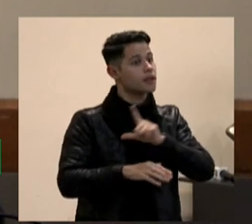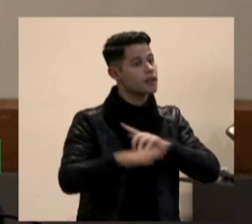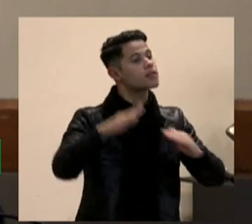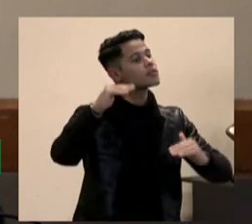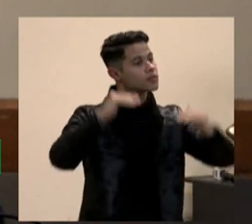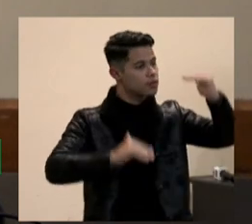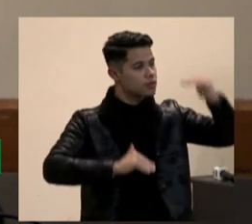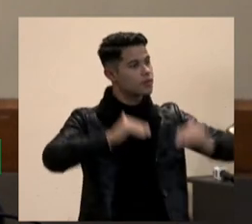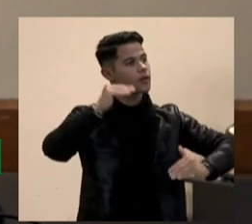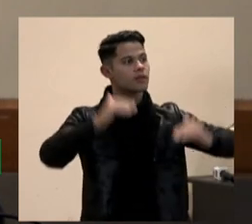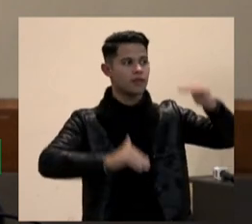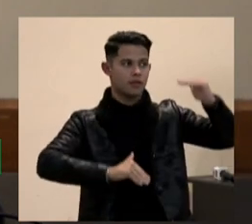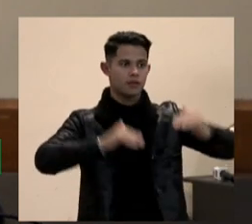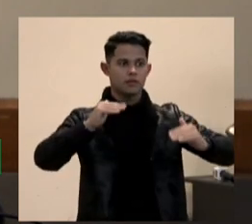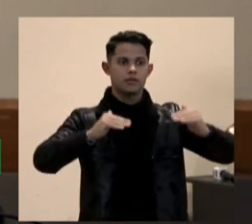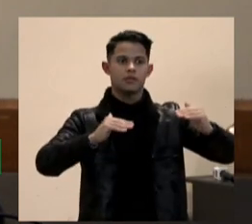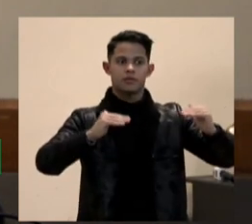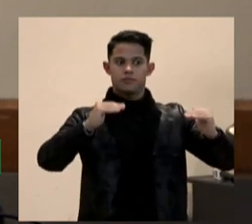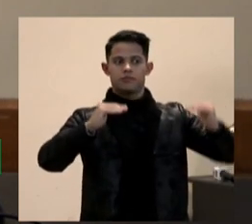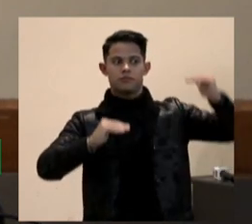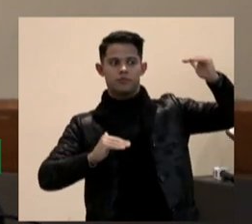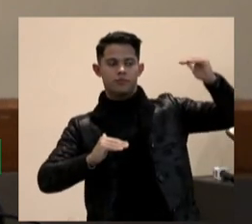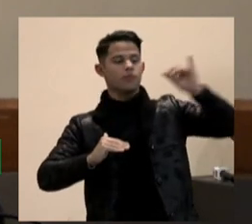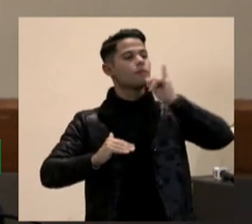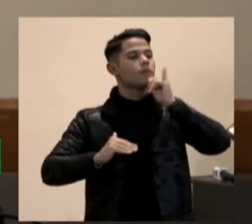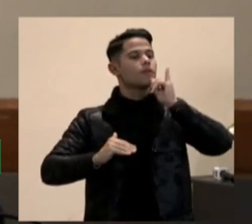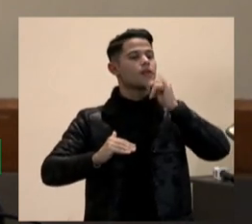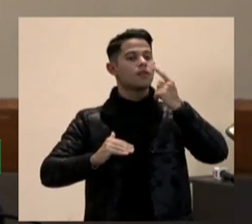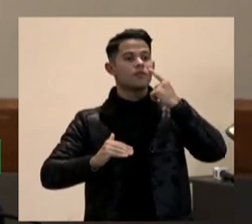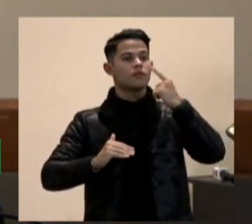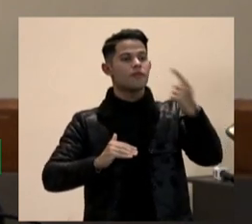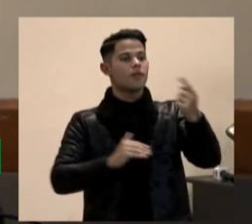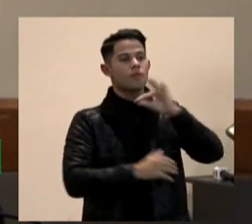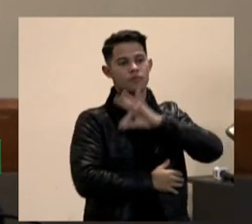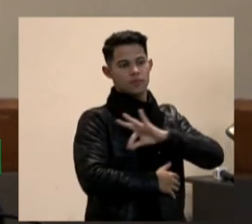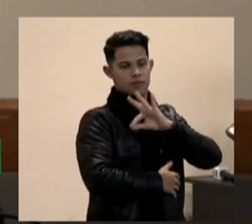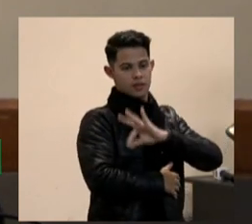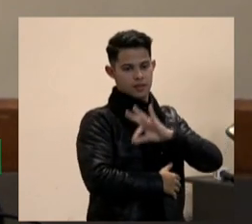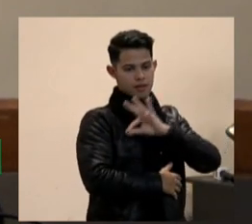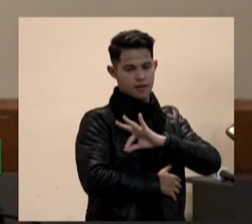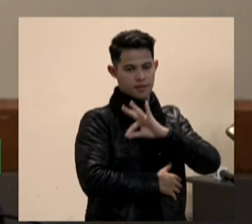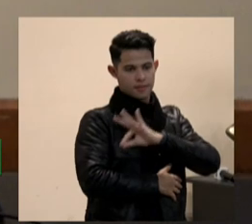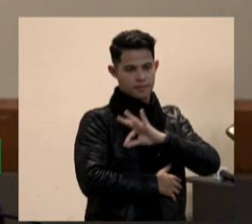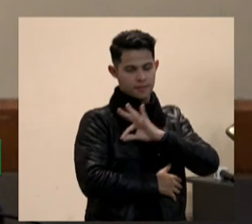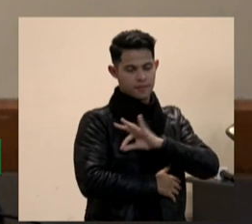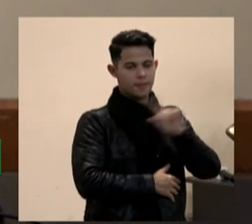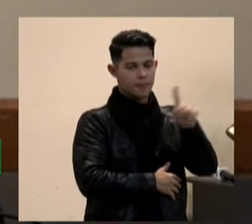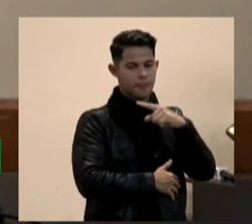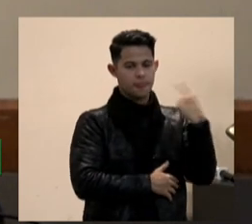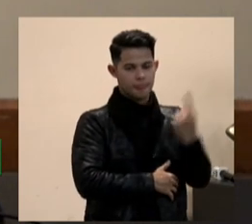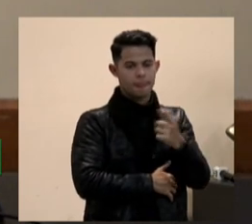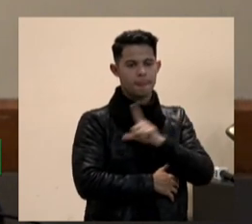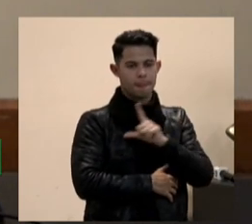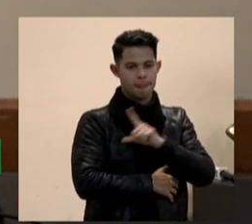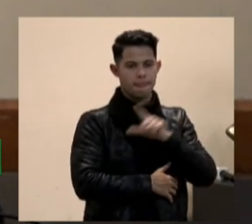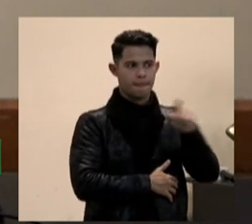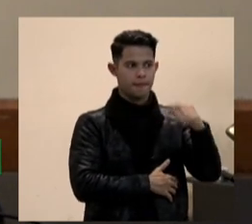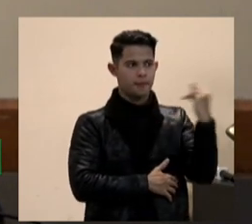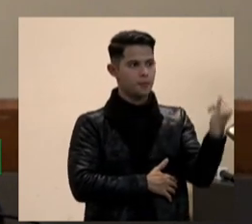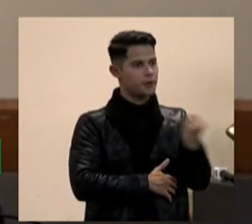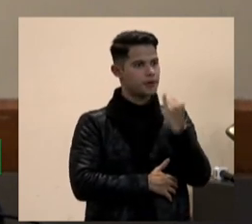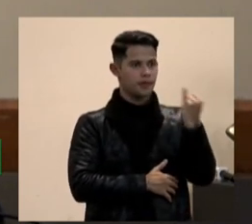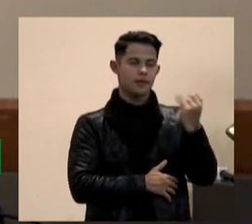desigualdade considerável, né, quando a gente olha o fator renda, né, que para a gente tem sido também um fator muito